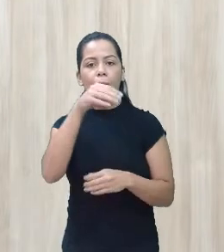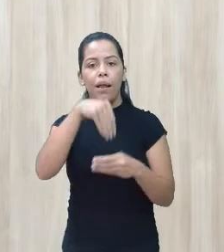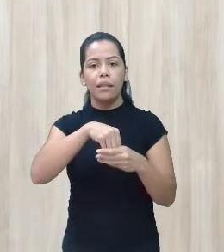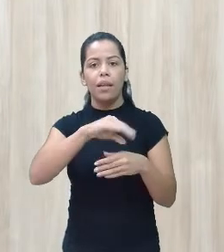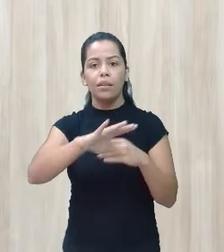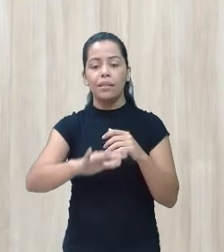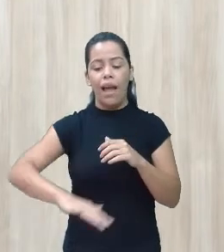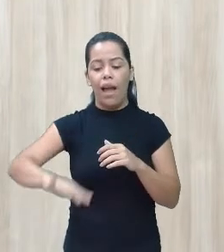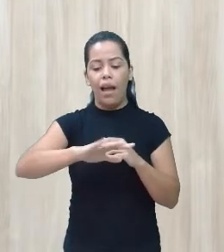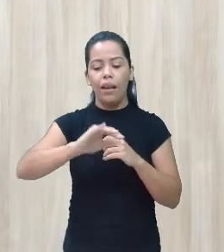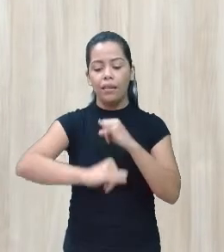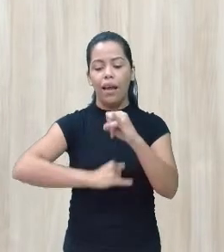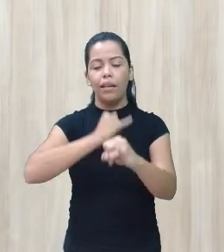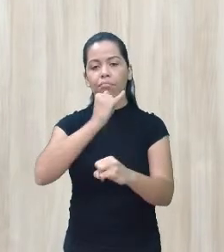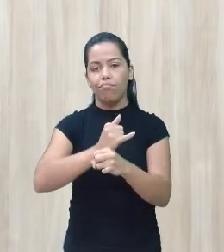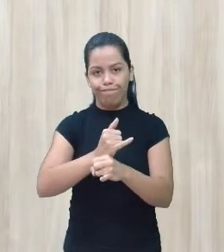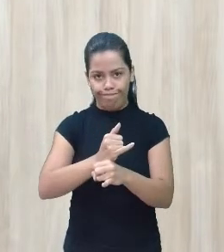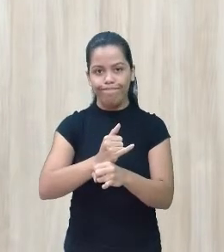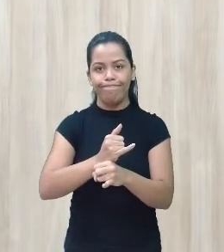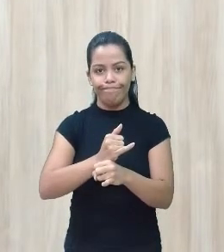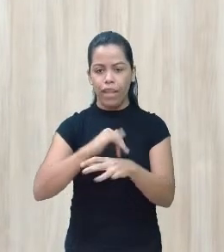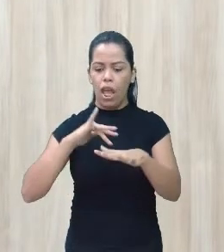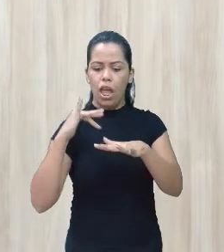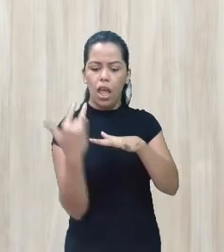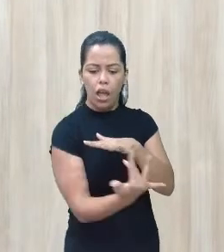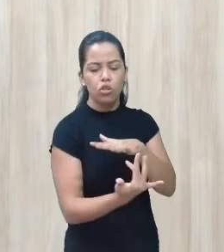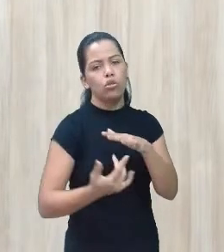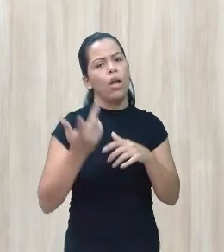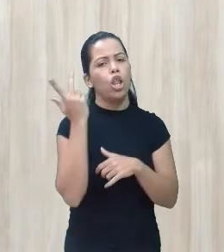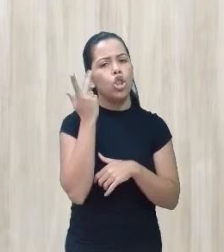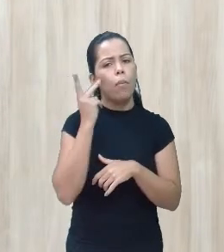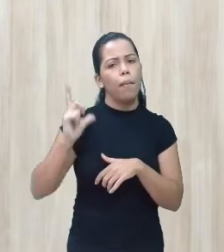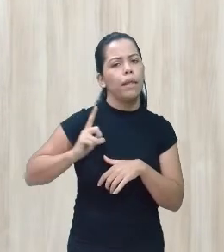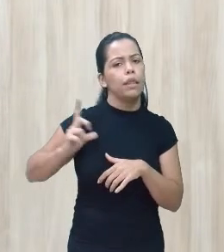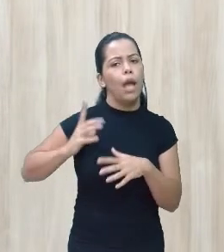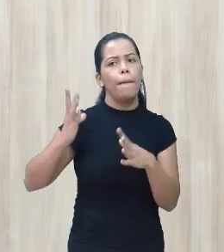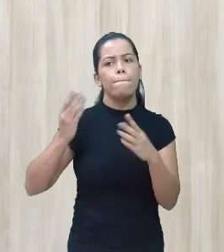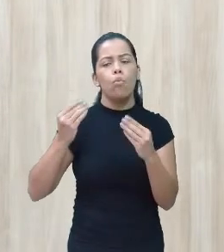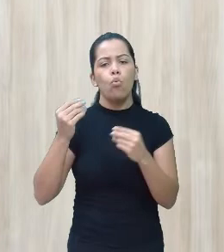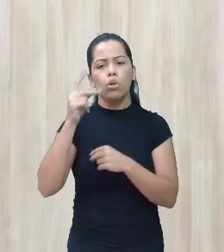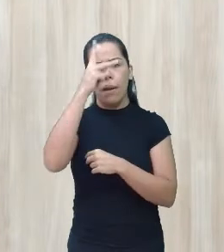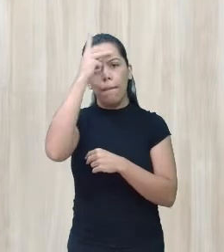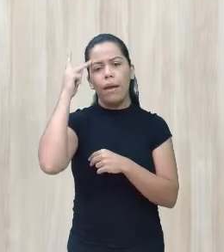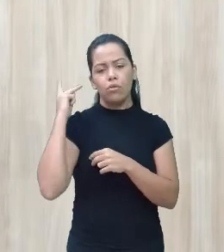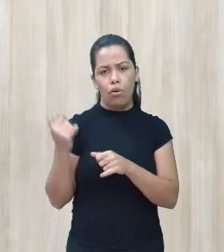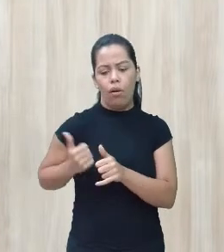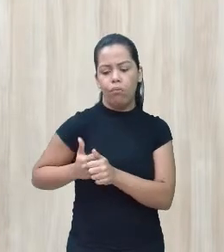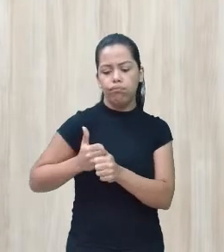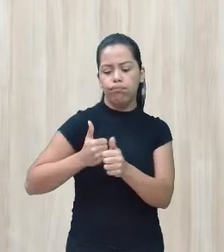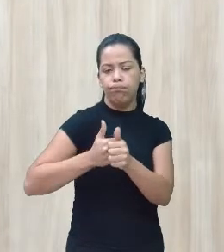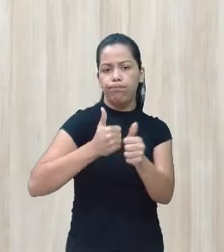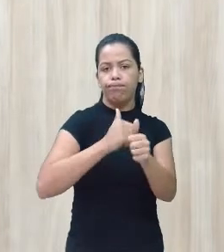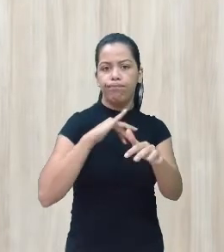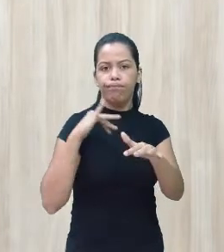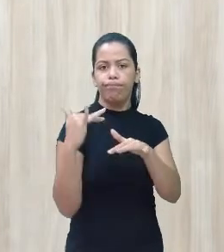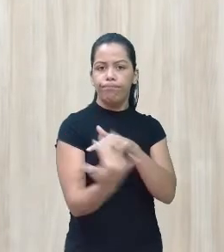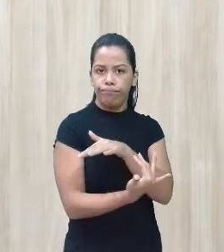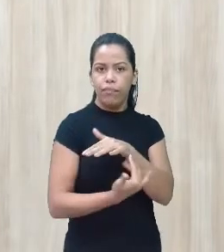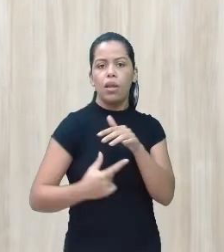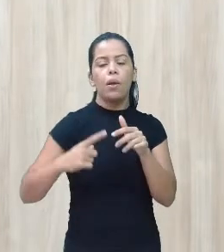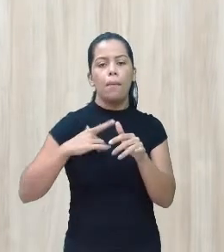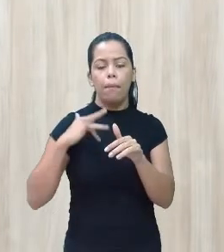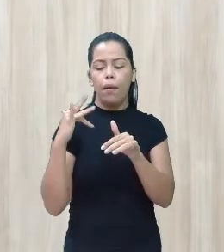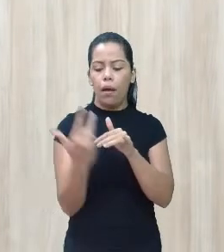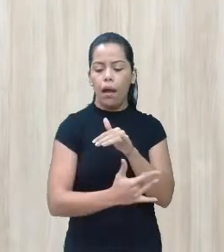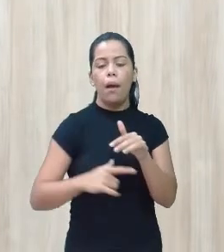tem, normalmente, muitos seguidores e consegue influenciar a mentalidade desses seguidores para consumir um produto